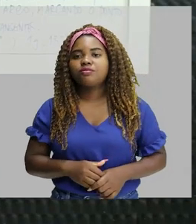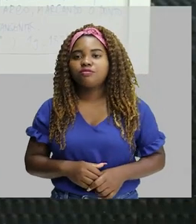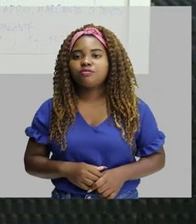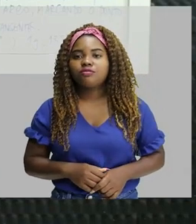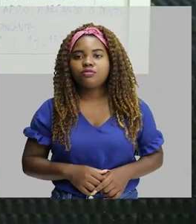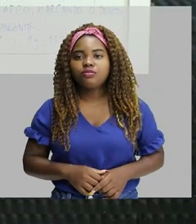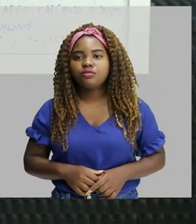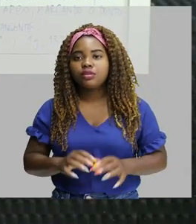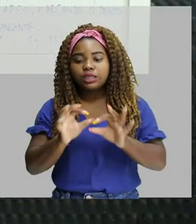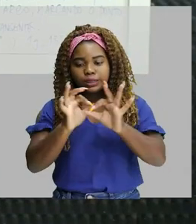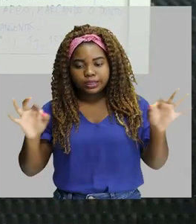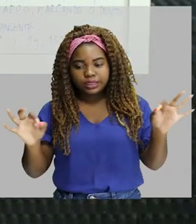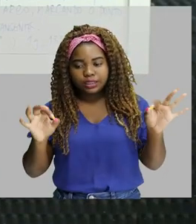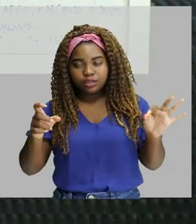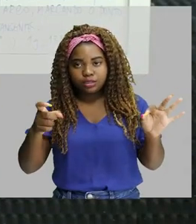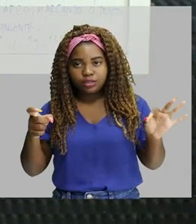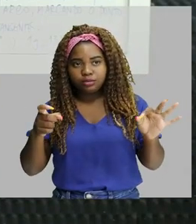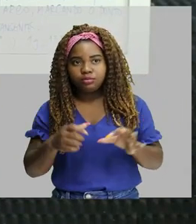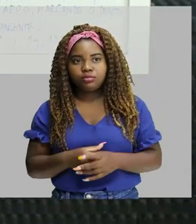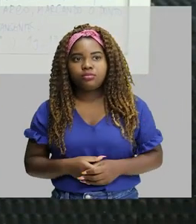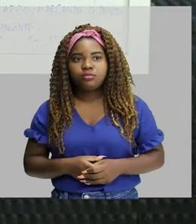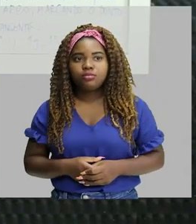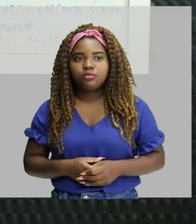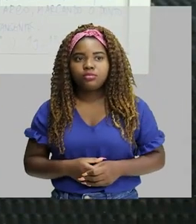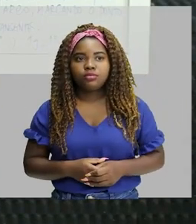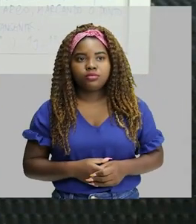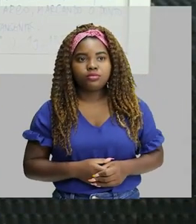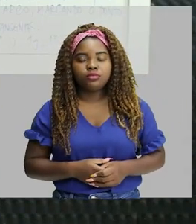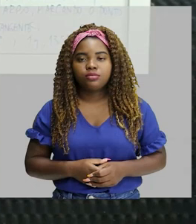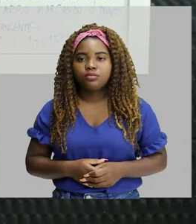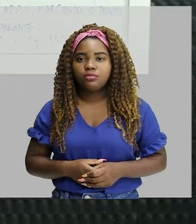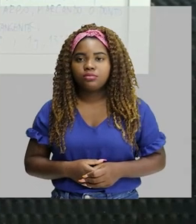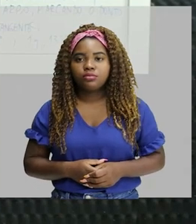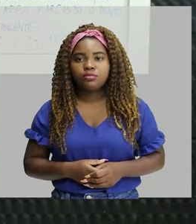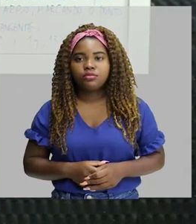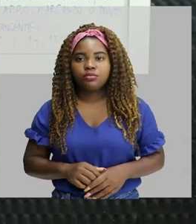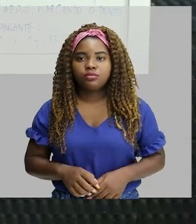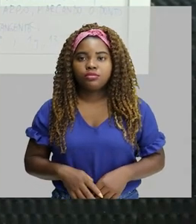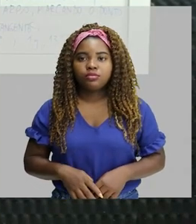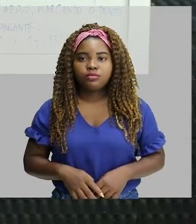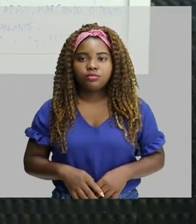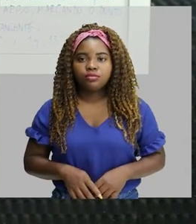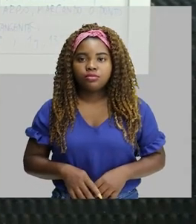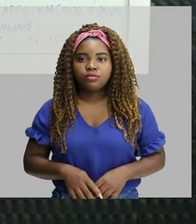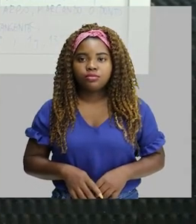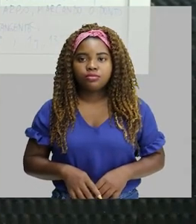galera ele é chamado de eixo dos